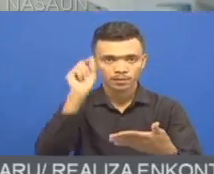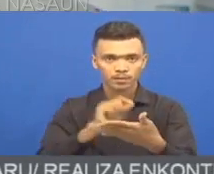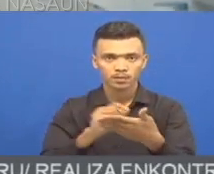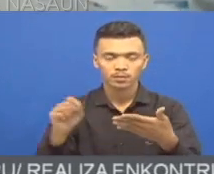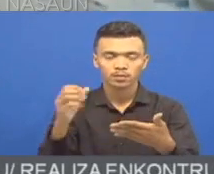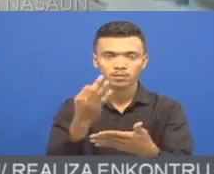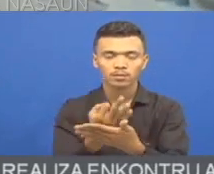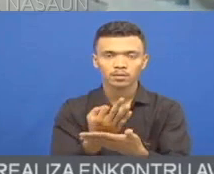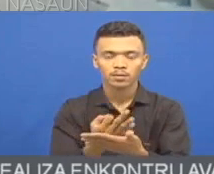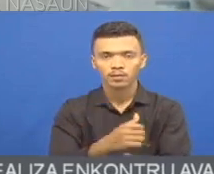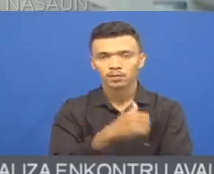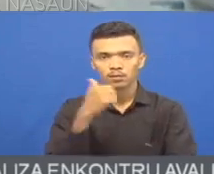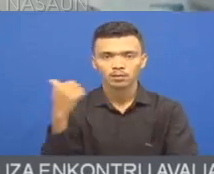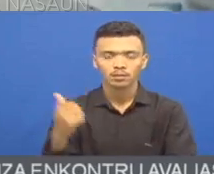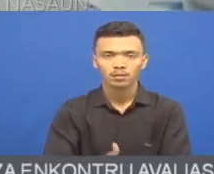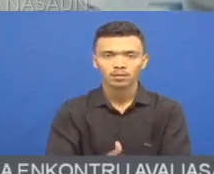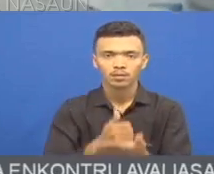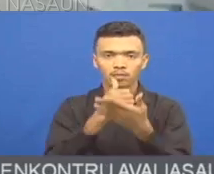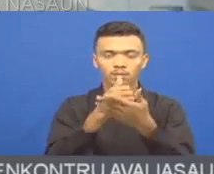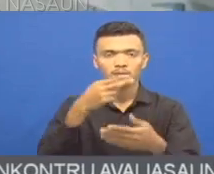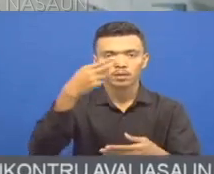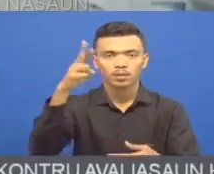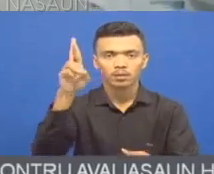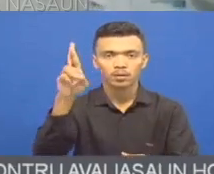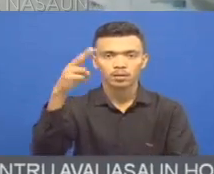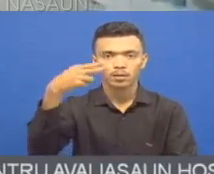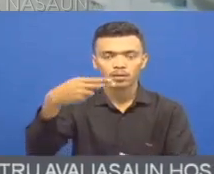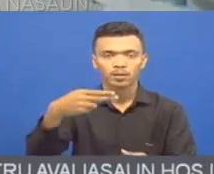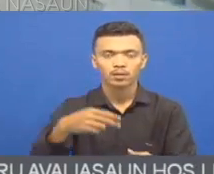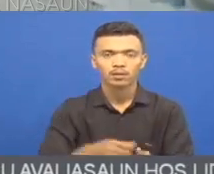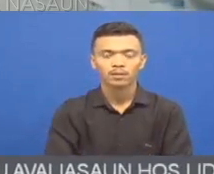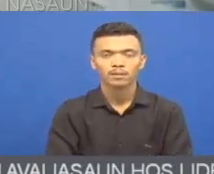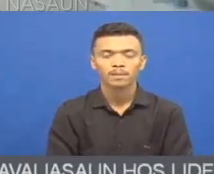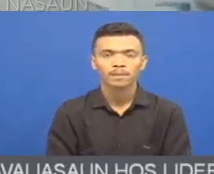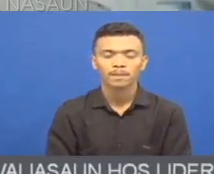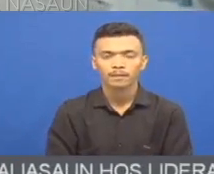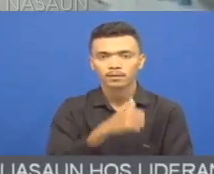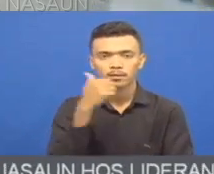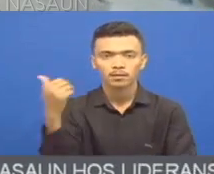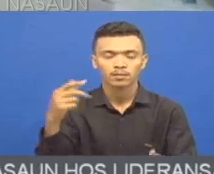balo apoio via recurso humano, balo via planejamento, balo via